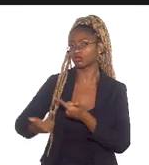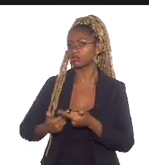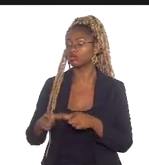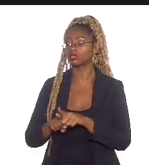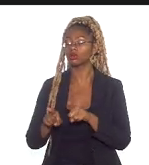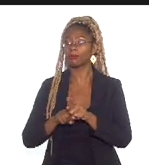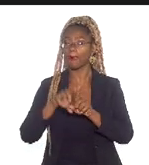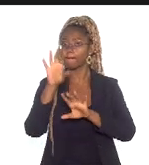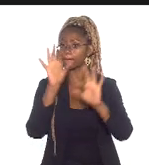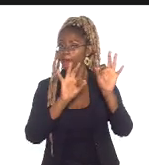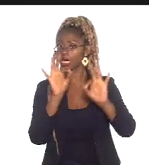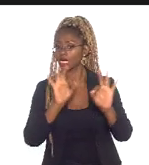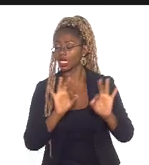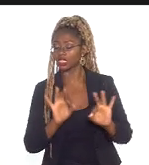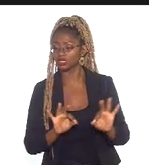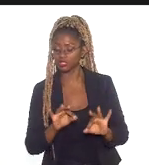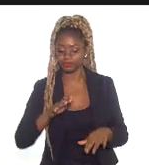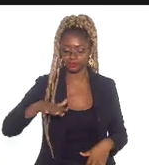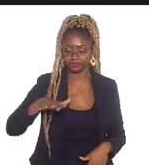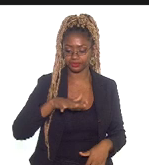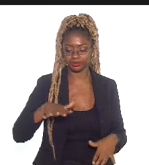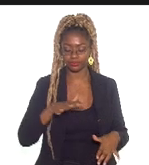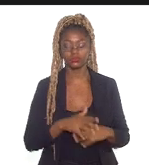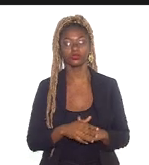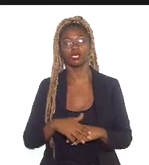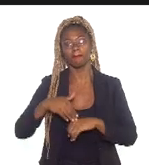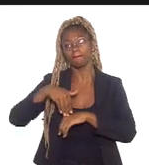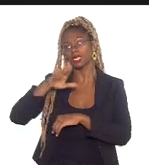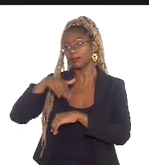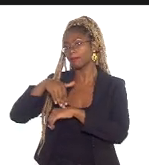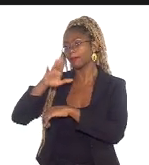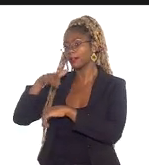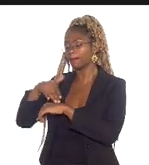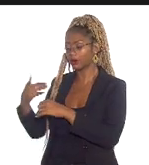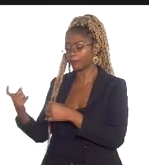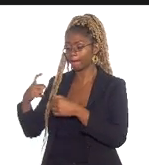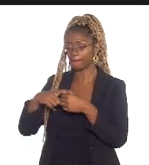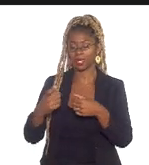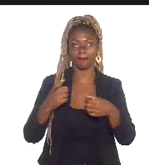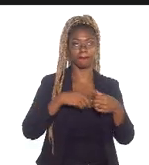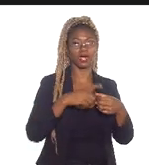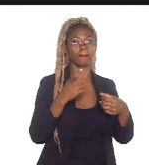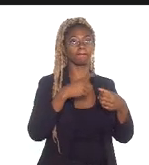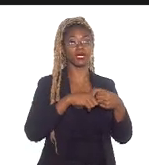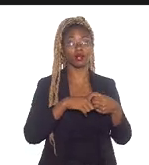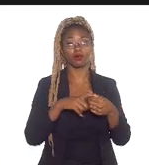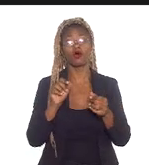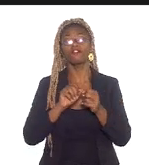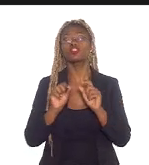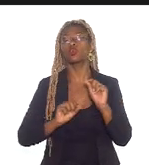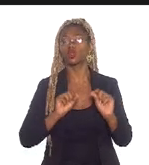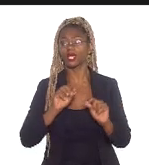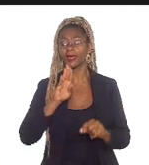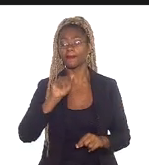Projetos na área de aumento do fator de recuperação, fazendo com que a bacia de Campos